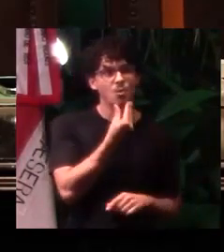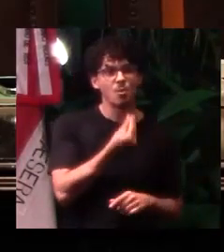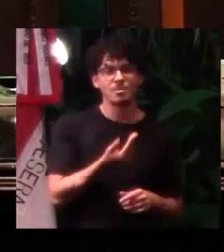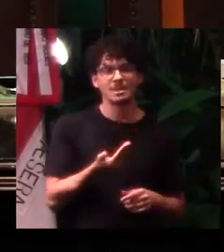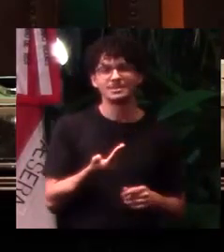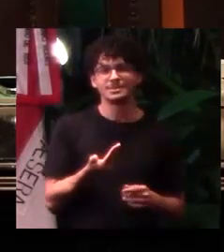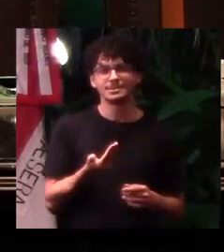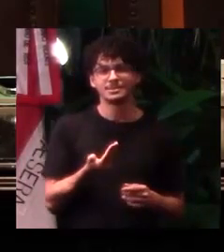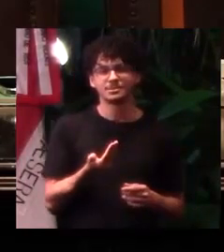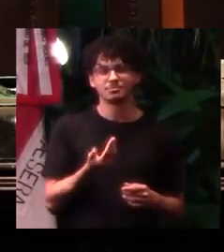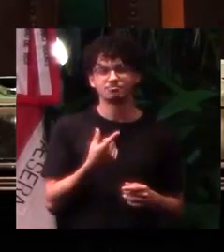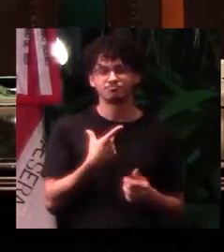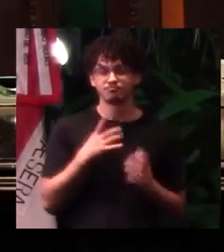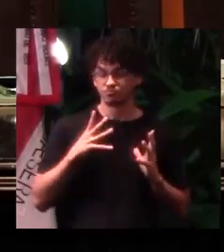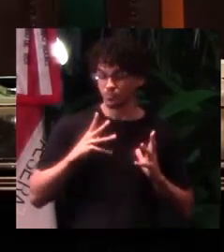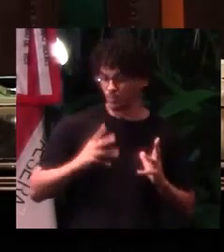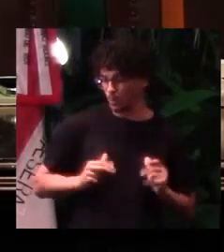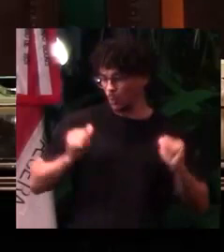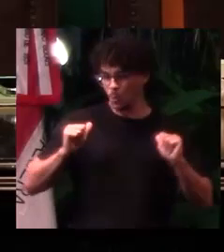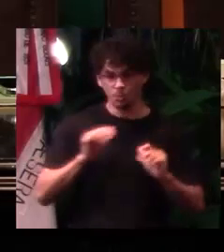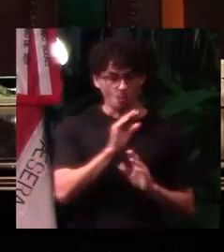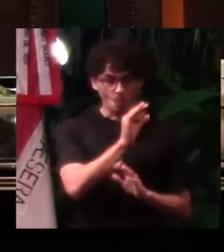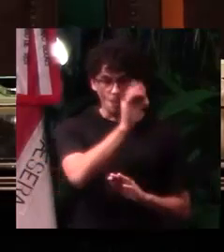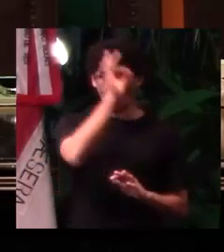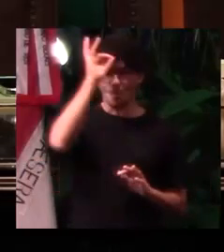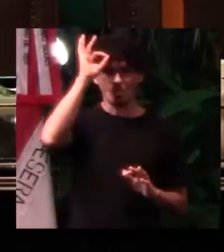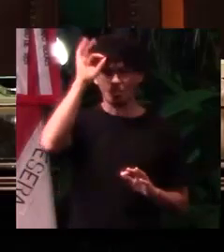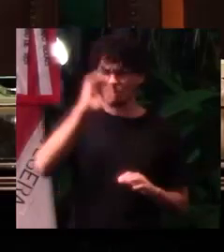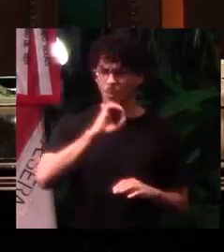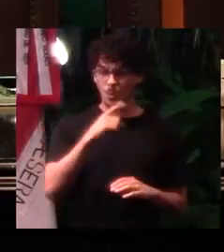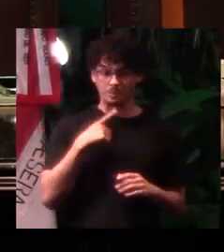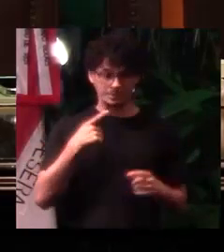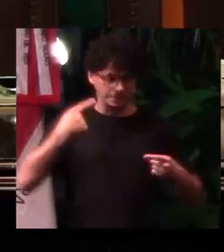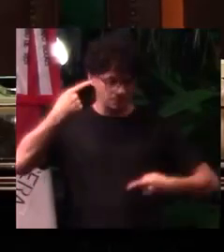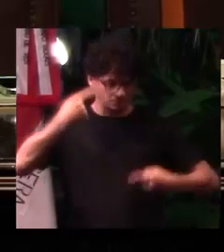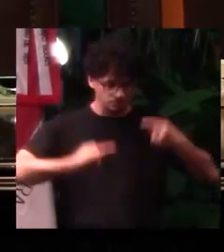é um homem puro e inocente, submetido